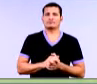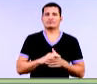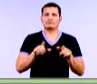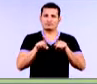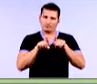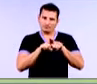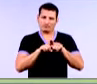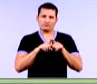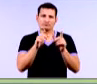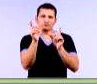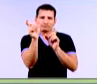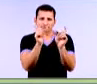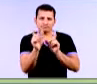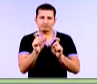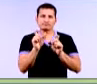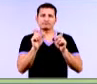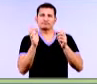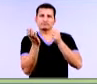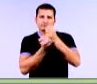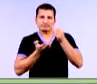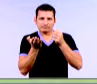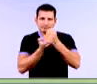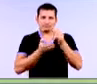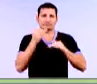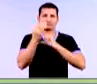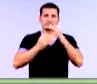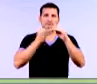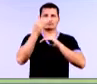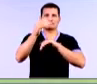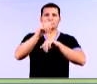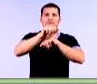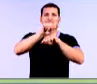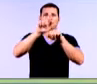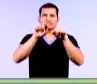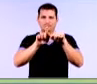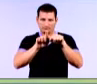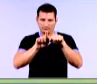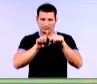para desenvolver um algoritmo em pseudocódigo e em Java.